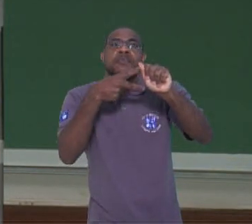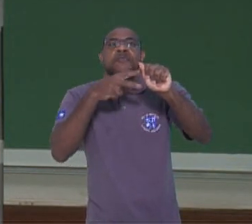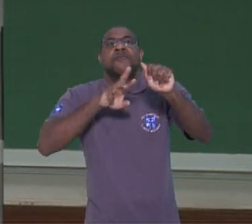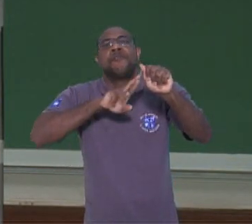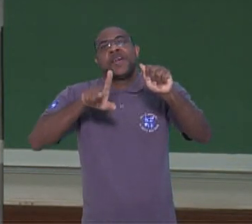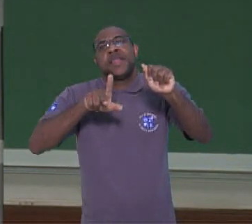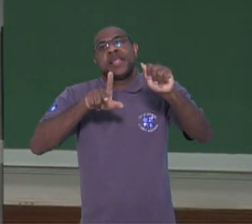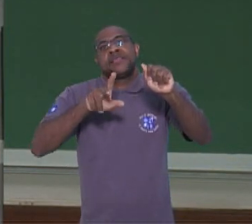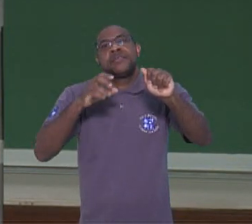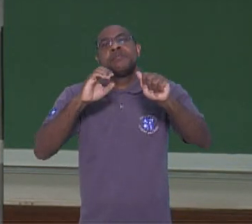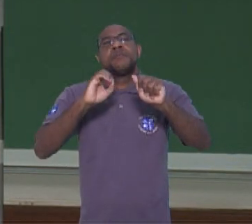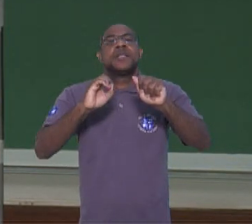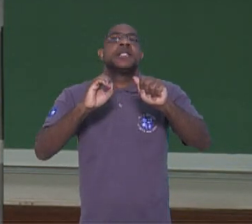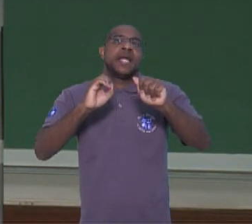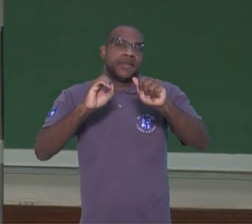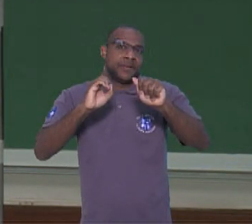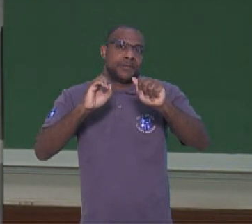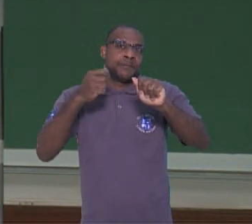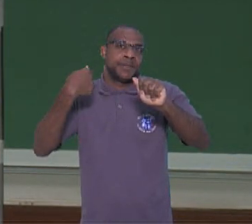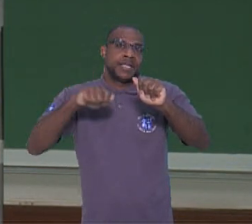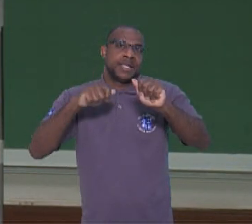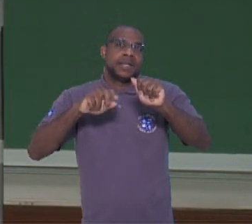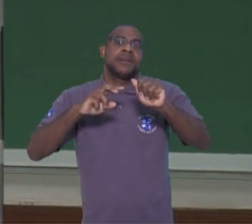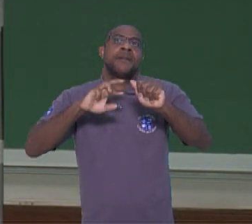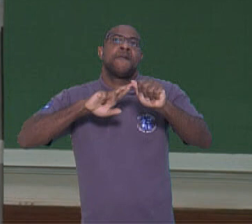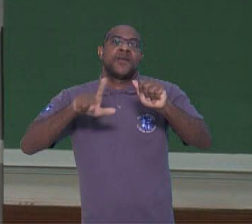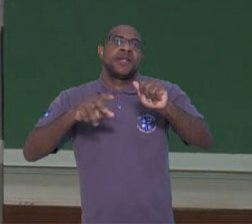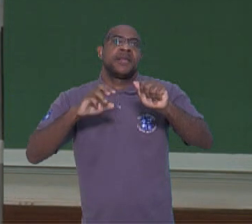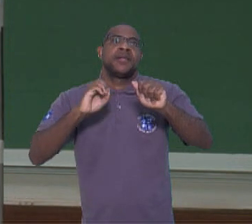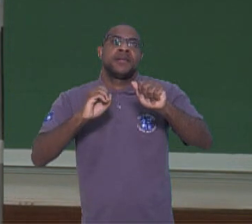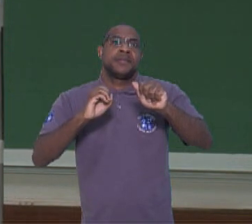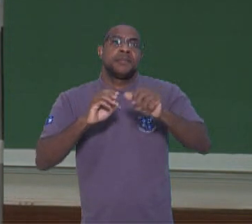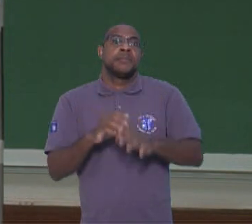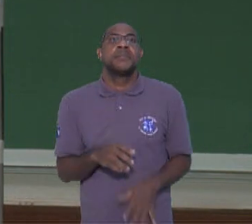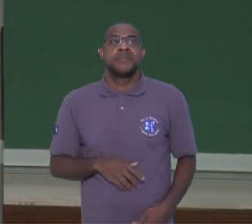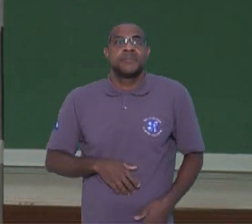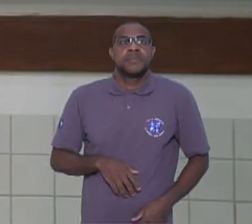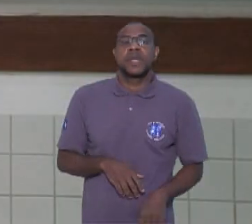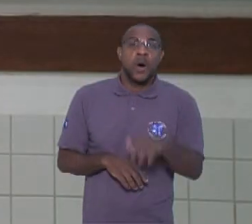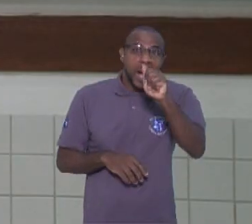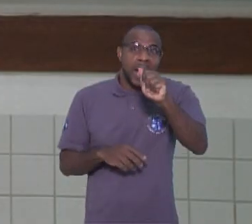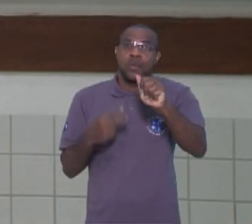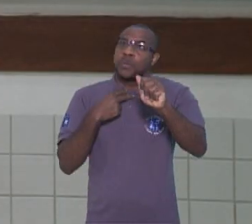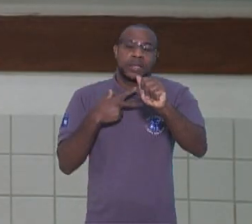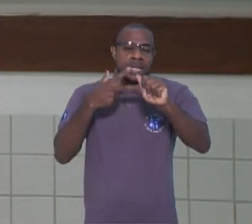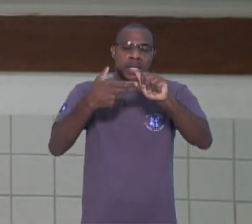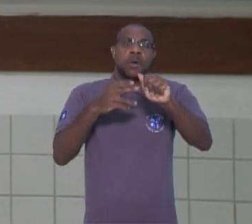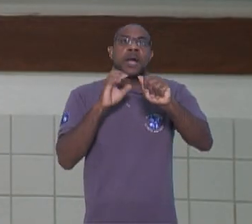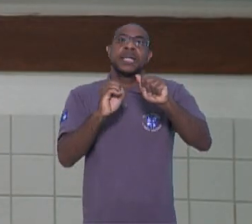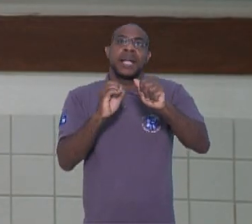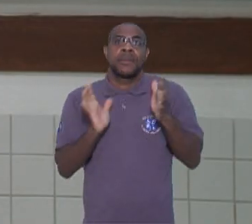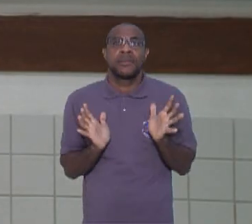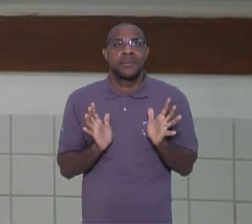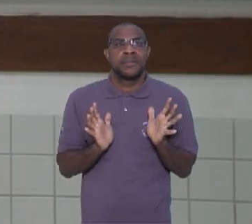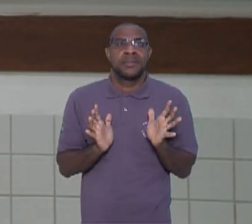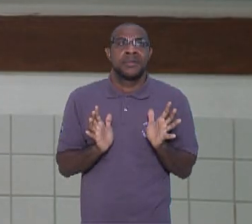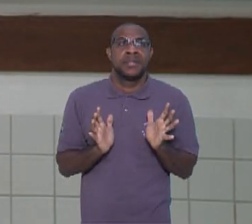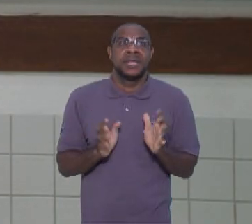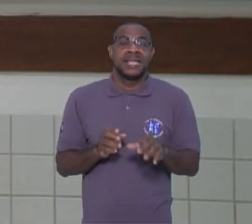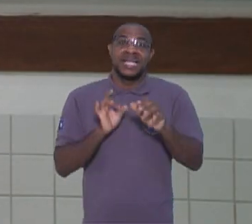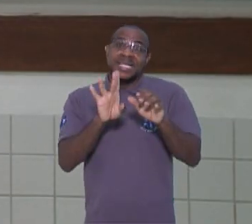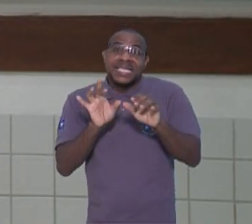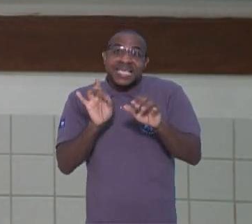ser qualquer número da face da Terra, mas ele não pode ser zero. E por quê? Simples, porque se